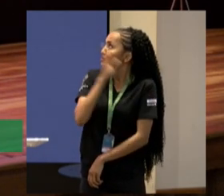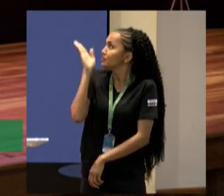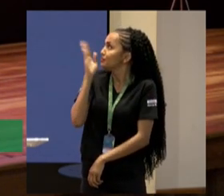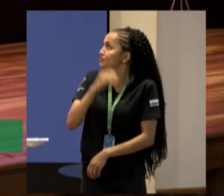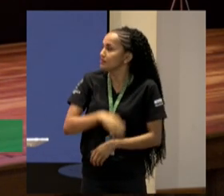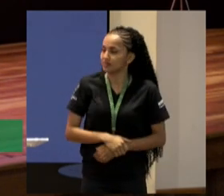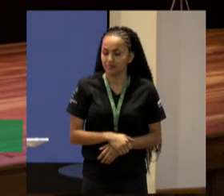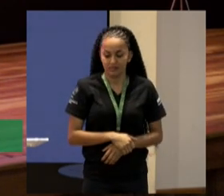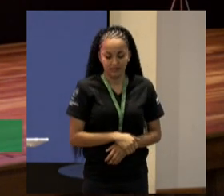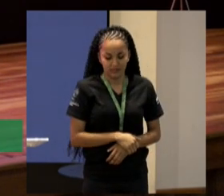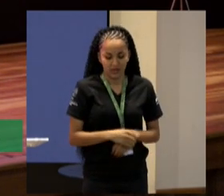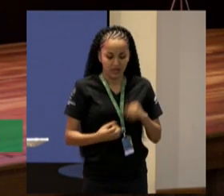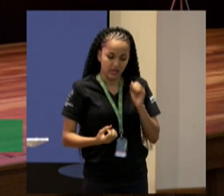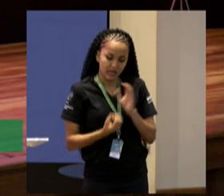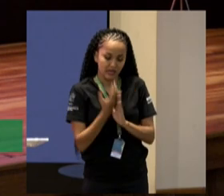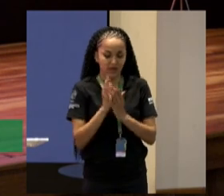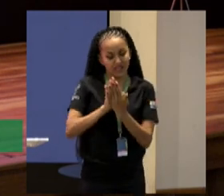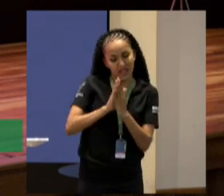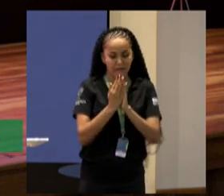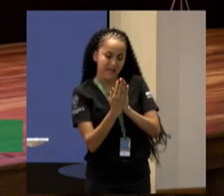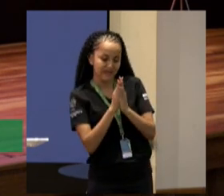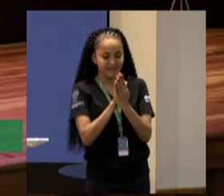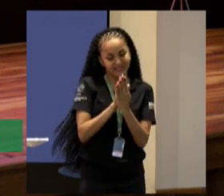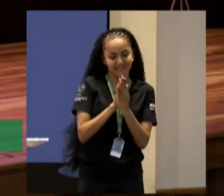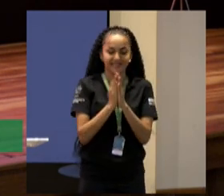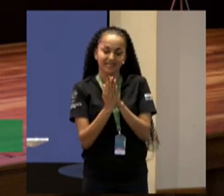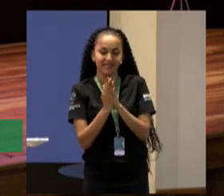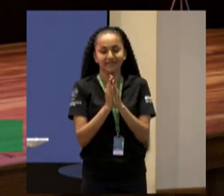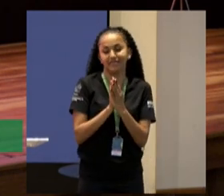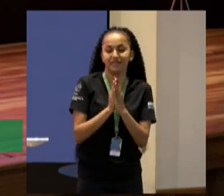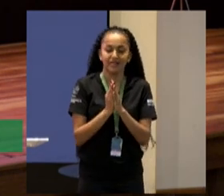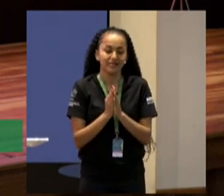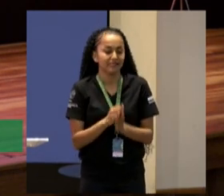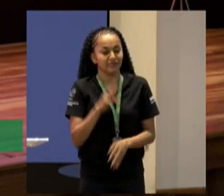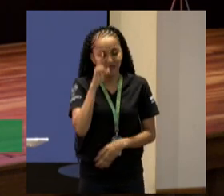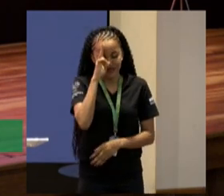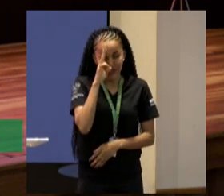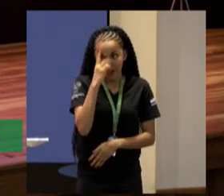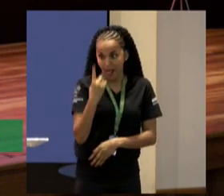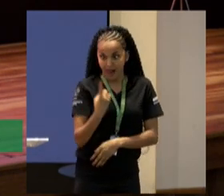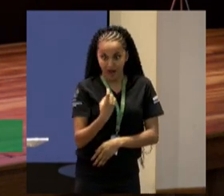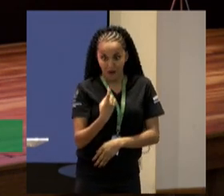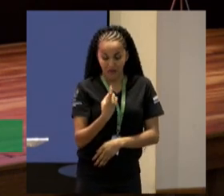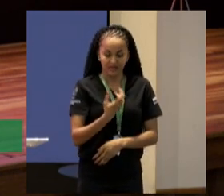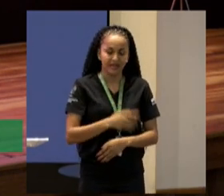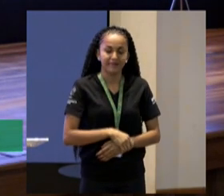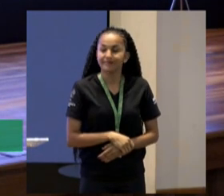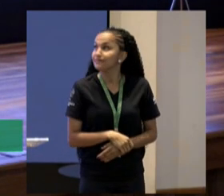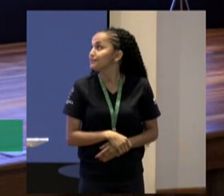Martins, que é a criadora da boneca Baiomi, O Perigo de uma História Única também.